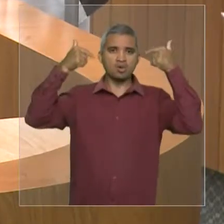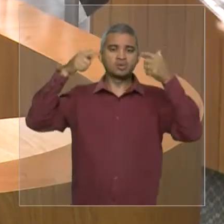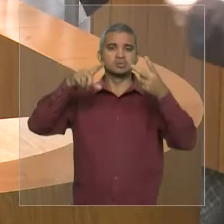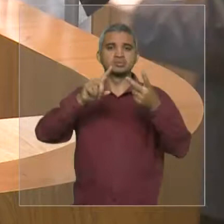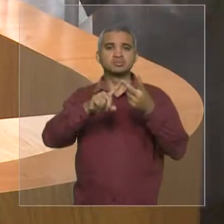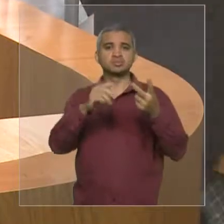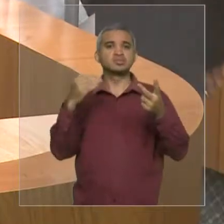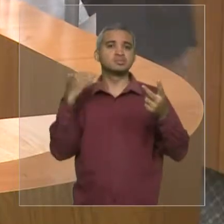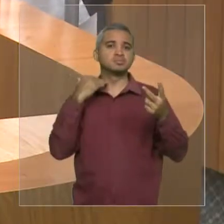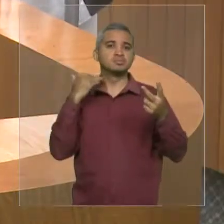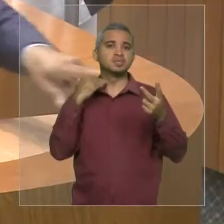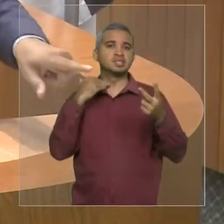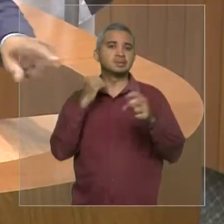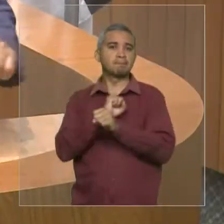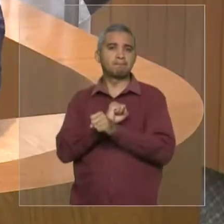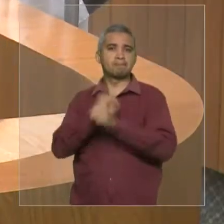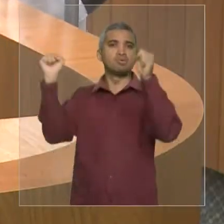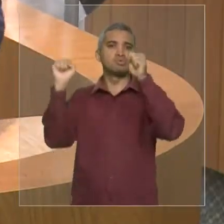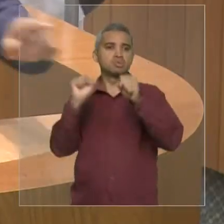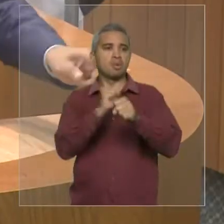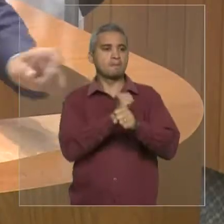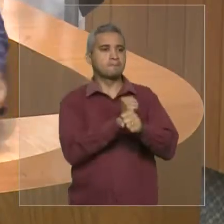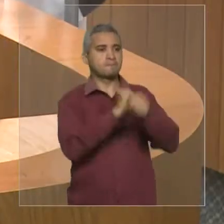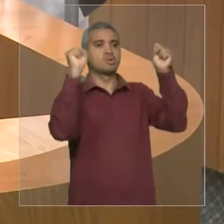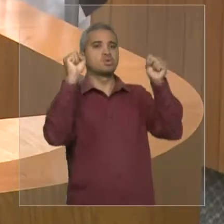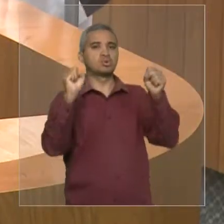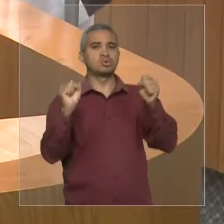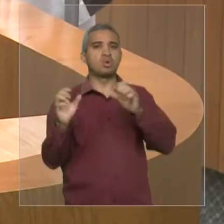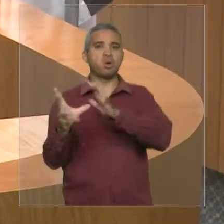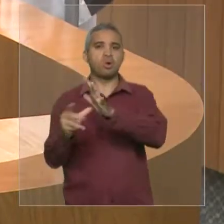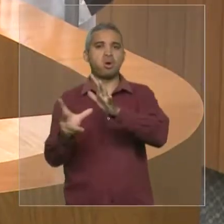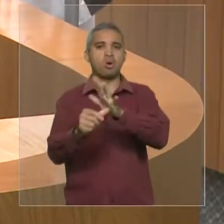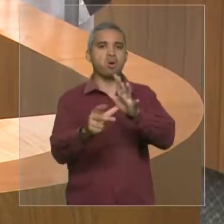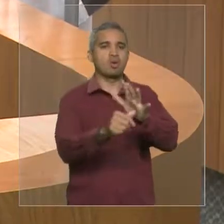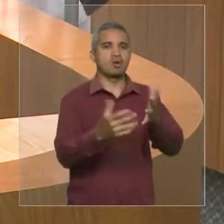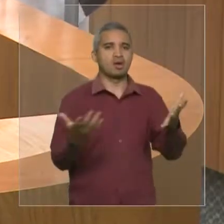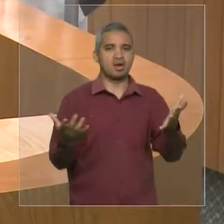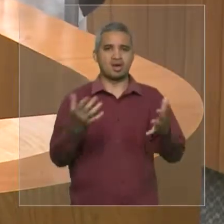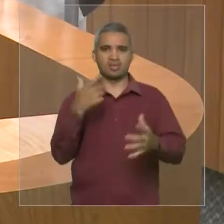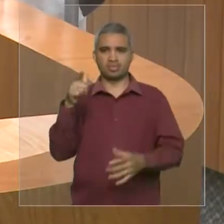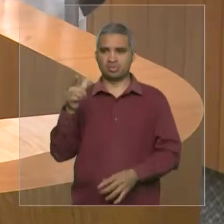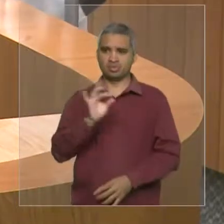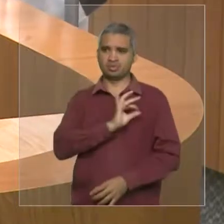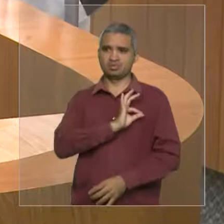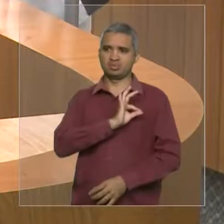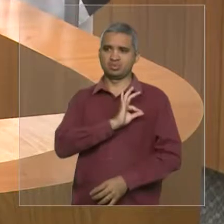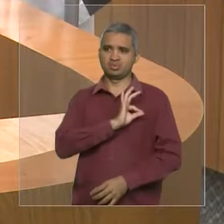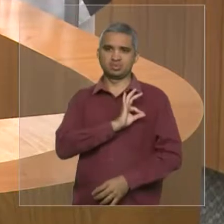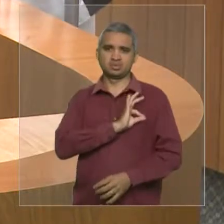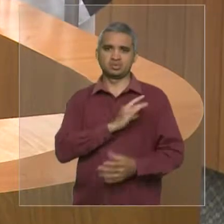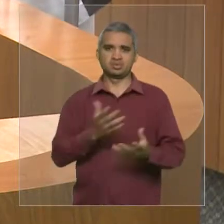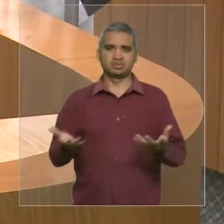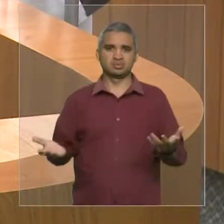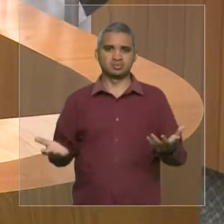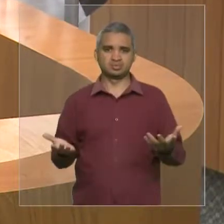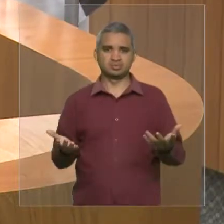sendo explodidas. Aí não tem efetivo. Aí não tem policial. E essa senhora reclama